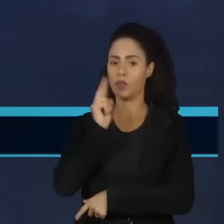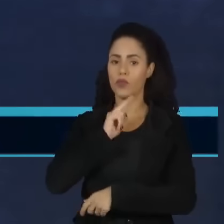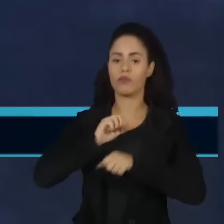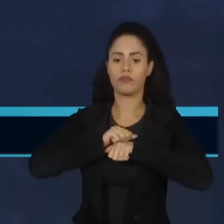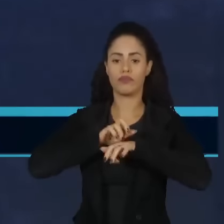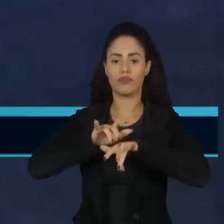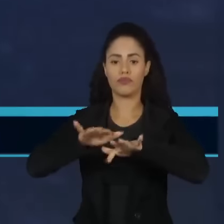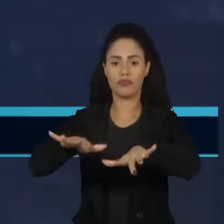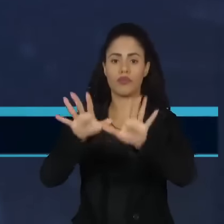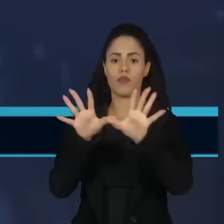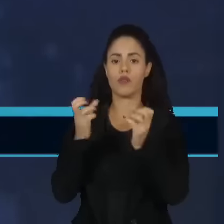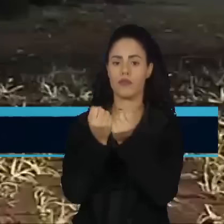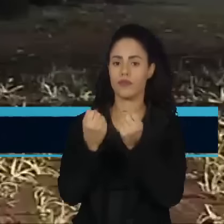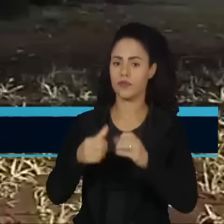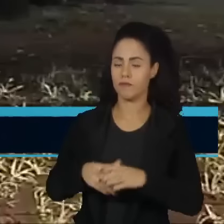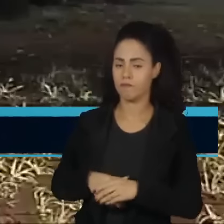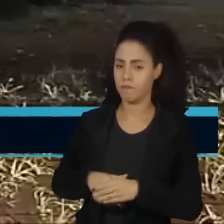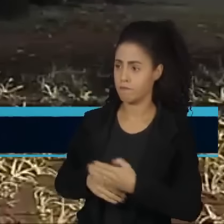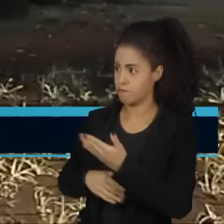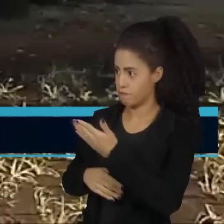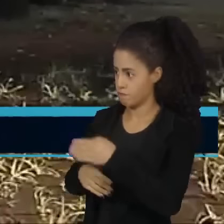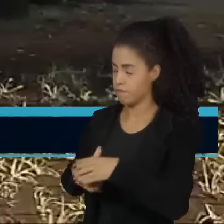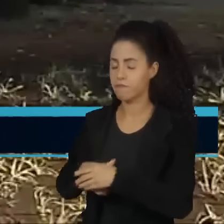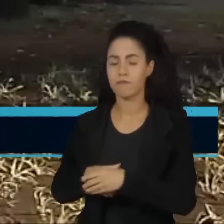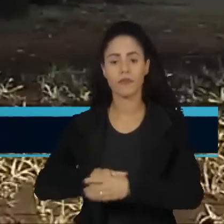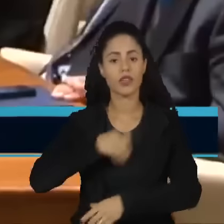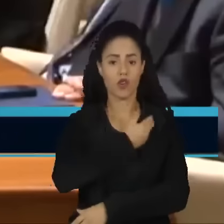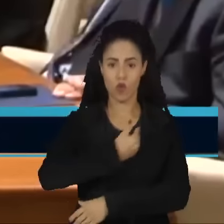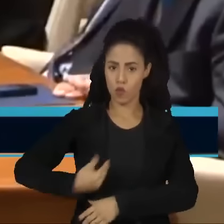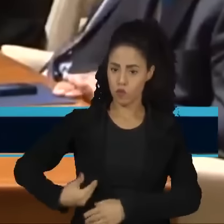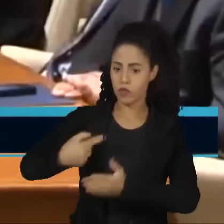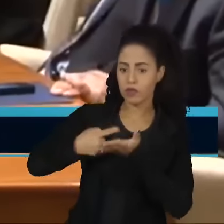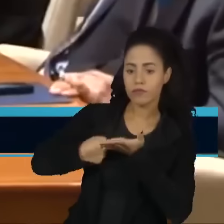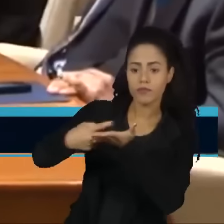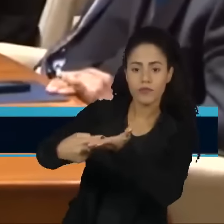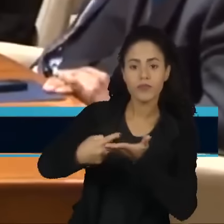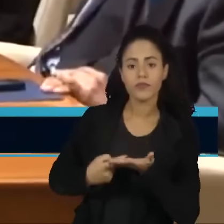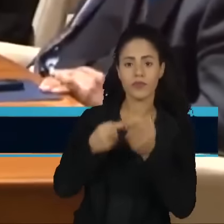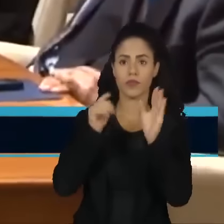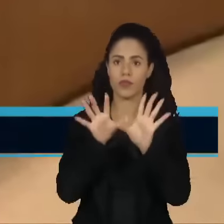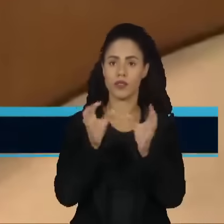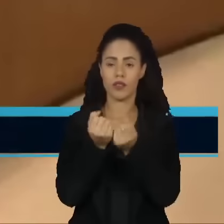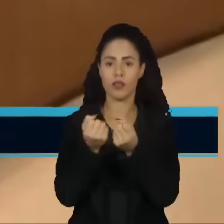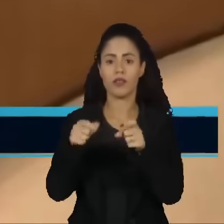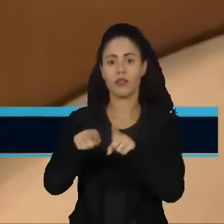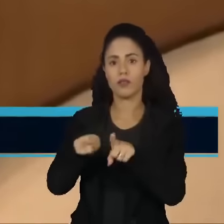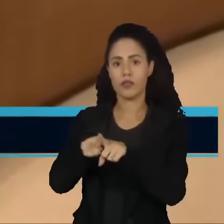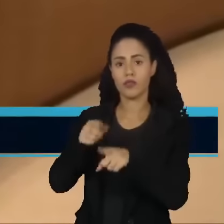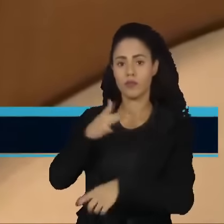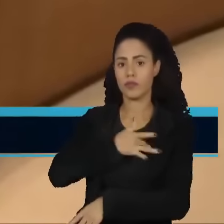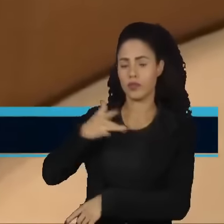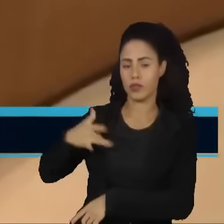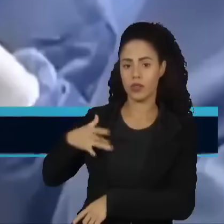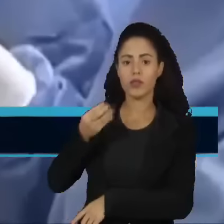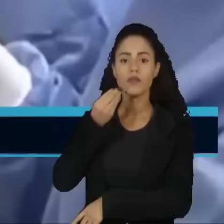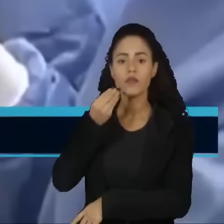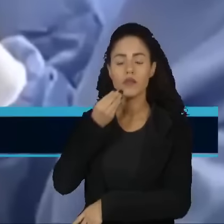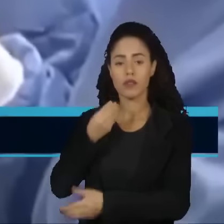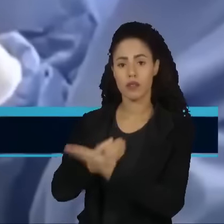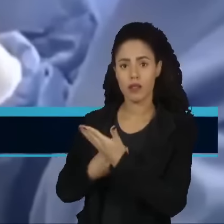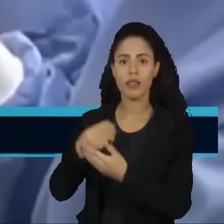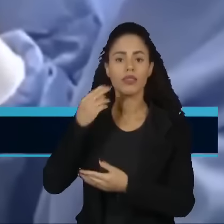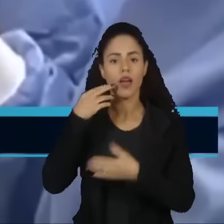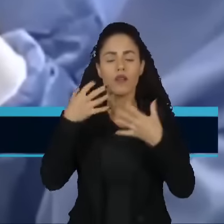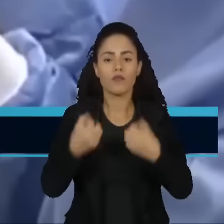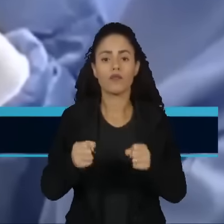Global pela OMS o governo negocia com a organização pan-americana de saúde a opas a